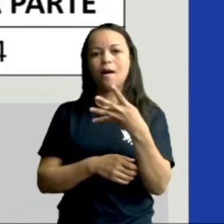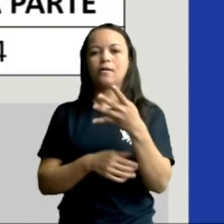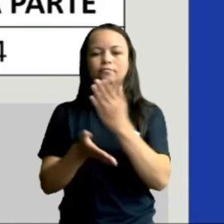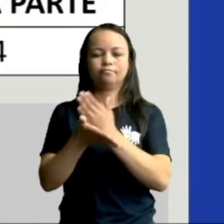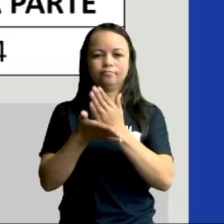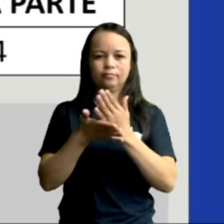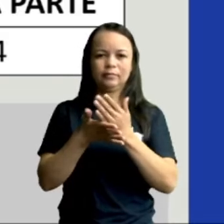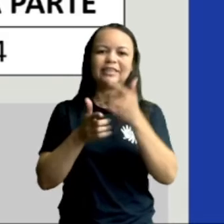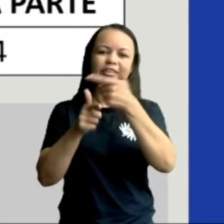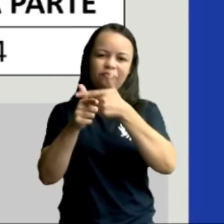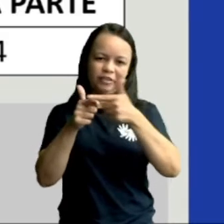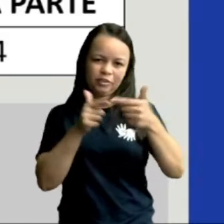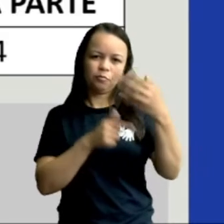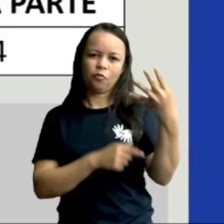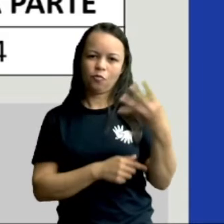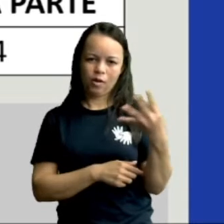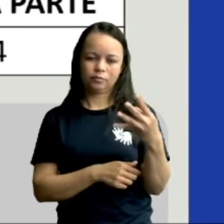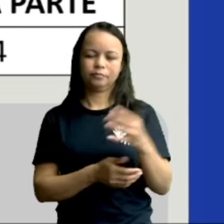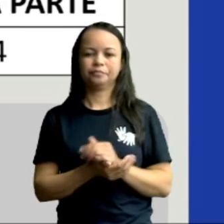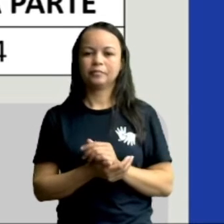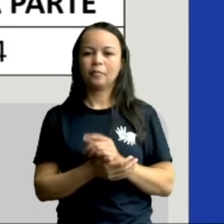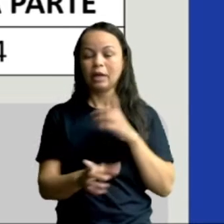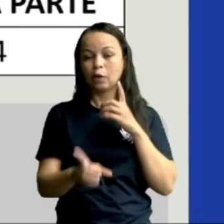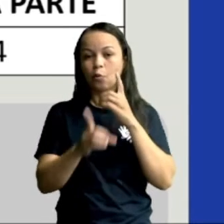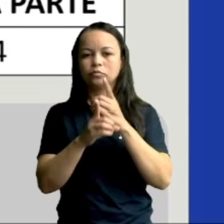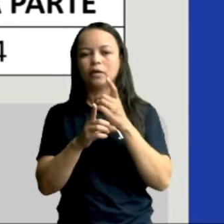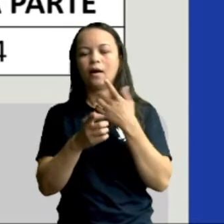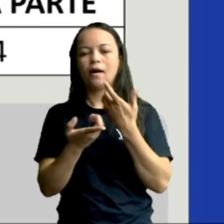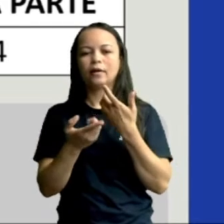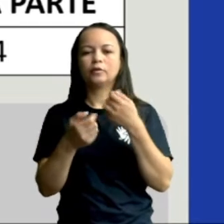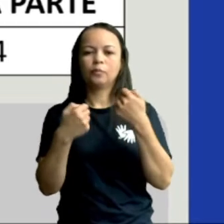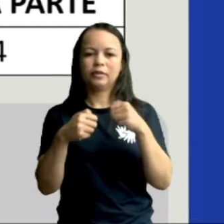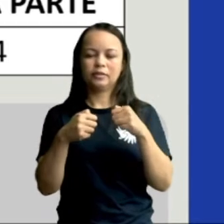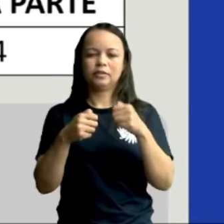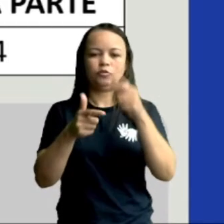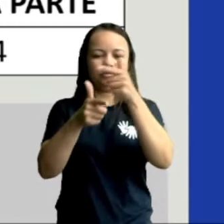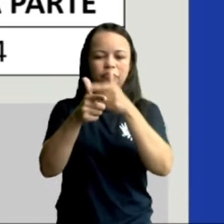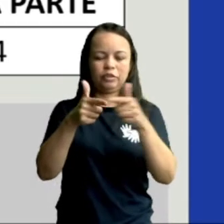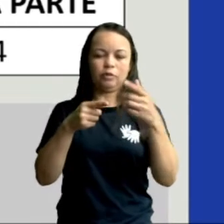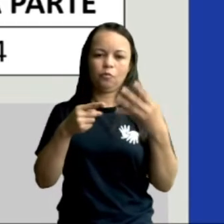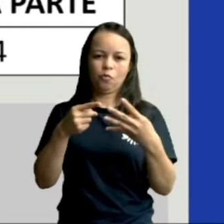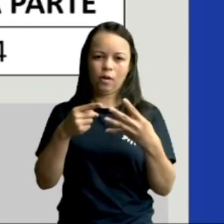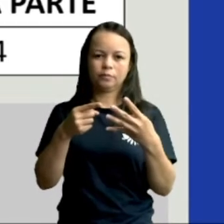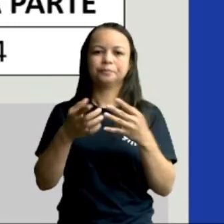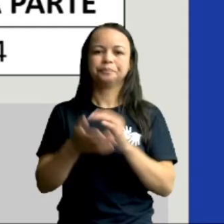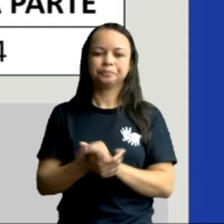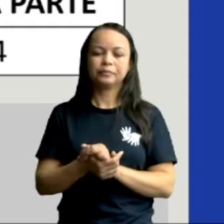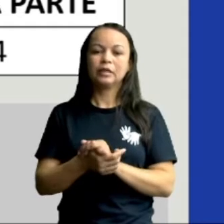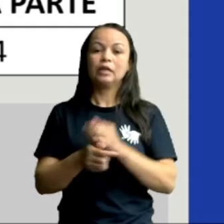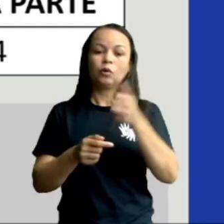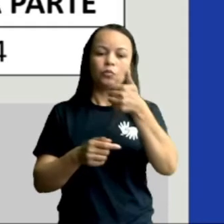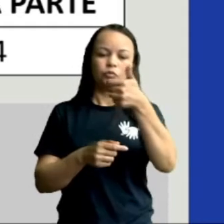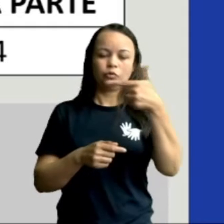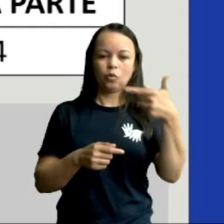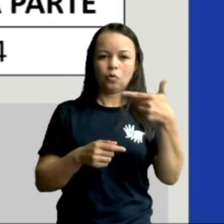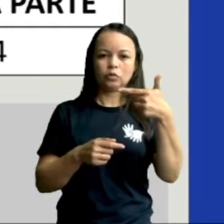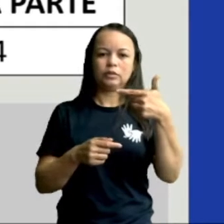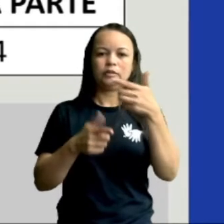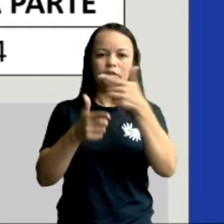Dividir por 4. Então, para achar a quarta parte, eu divido o número por 4. Então, 12 dividido por 4,